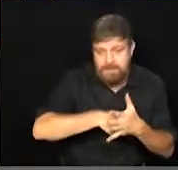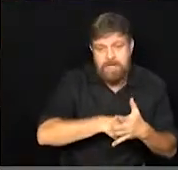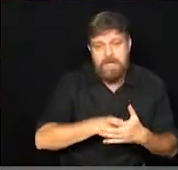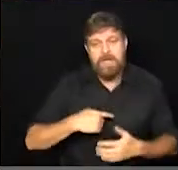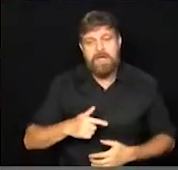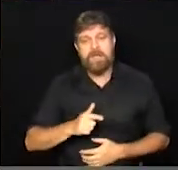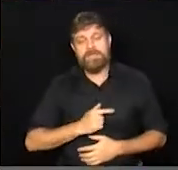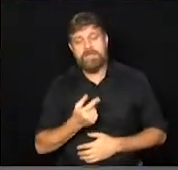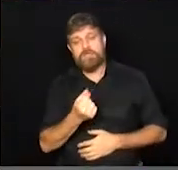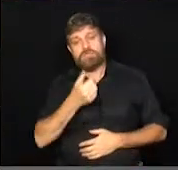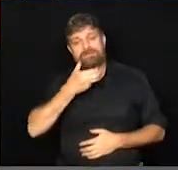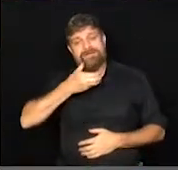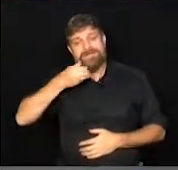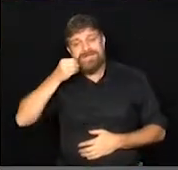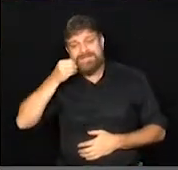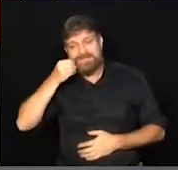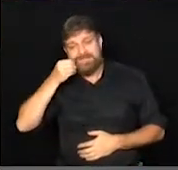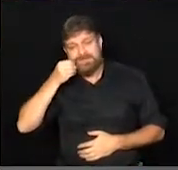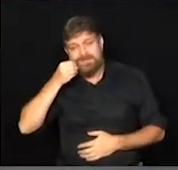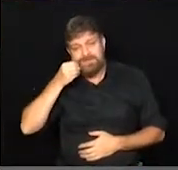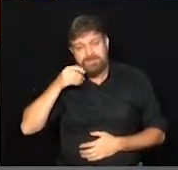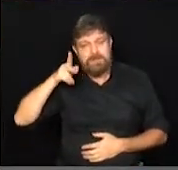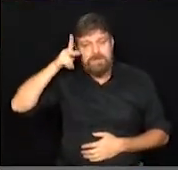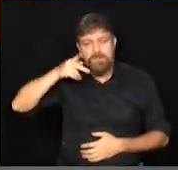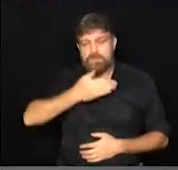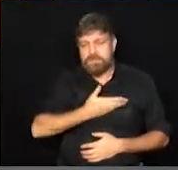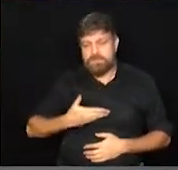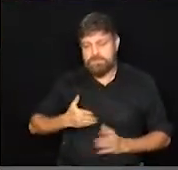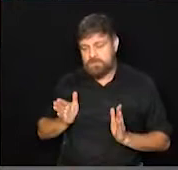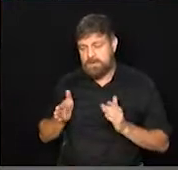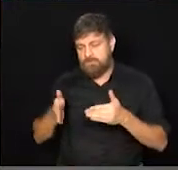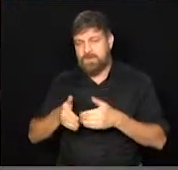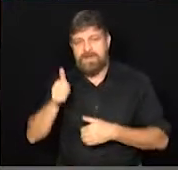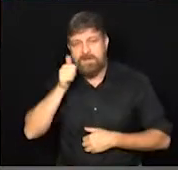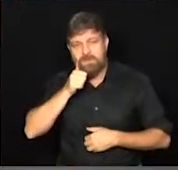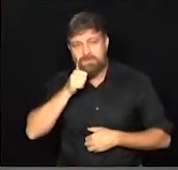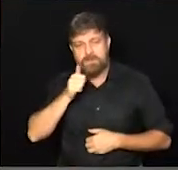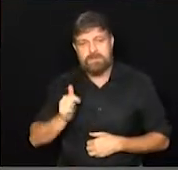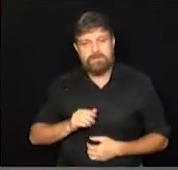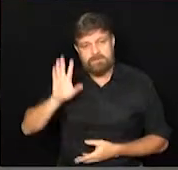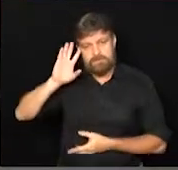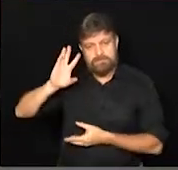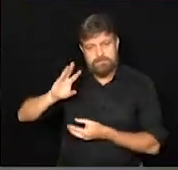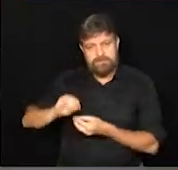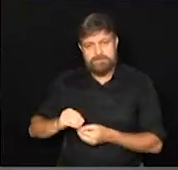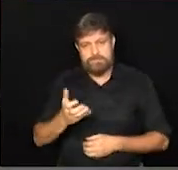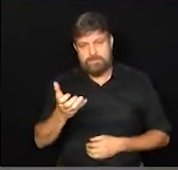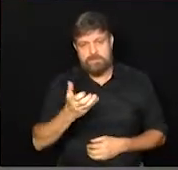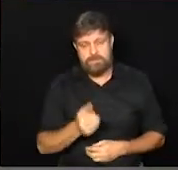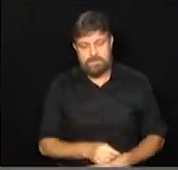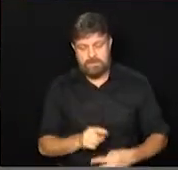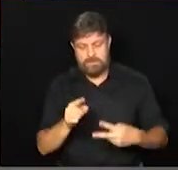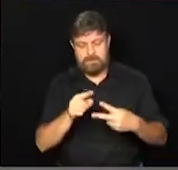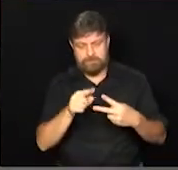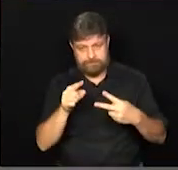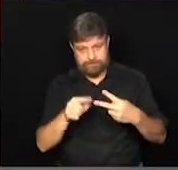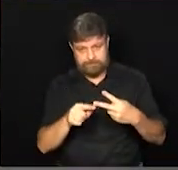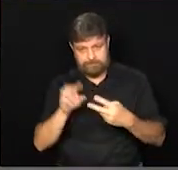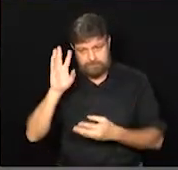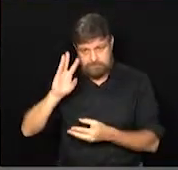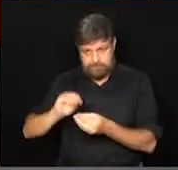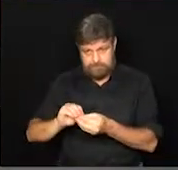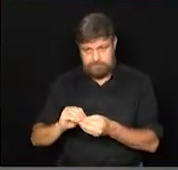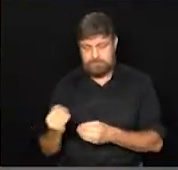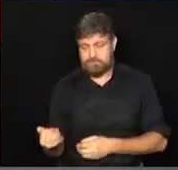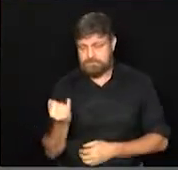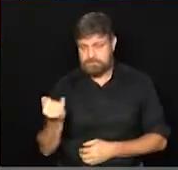ter dotação orçamentária nas políticas especializadas. Para encerrar, eu queria só comentar 2 pontos, né? Acho que é importante